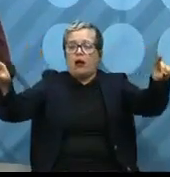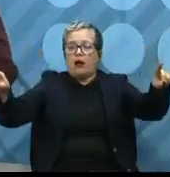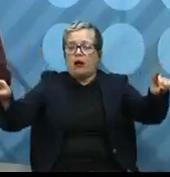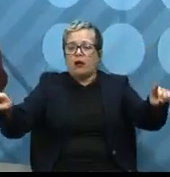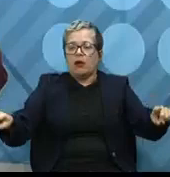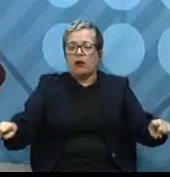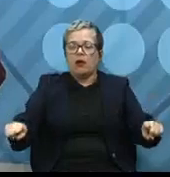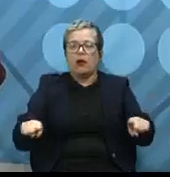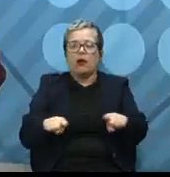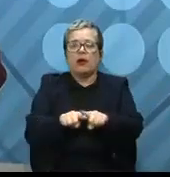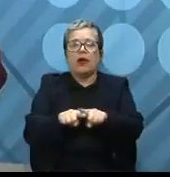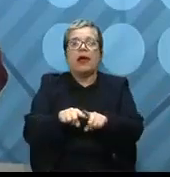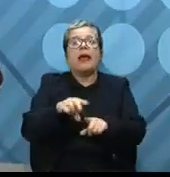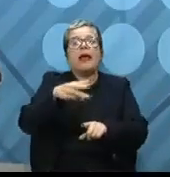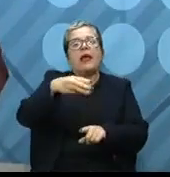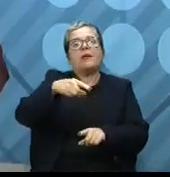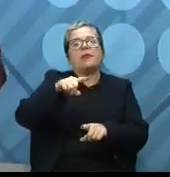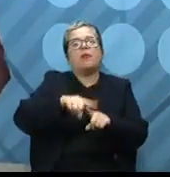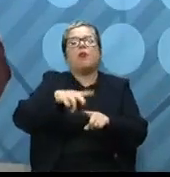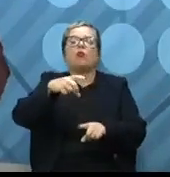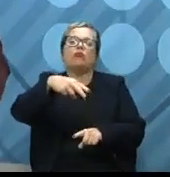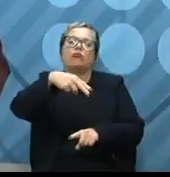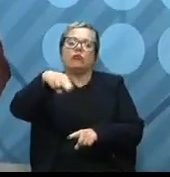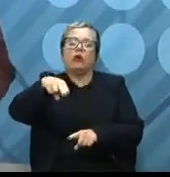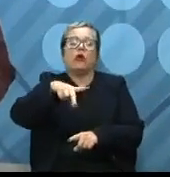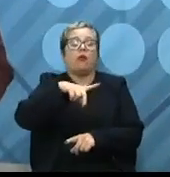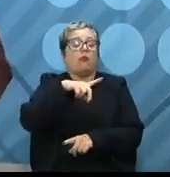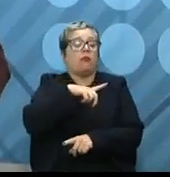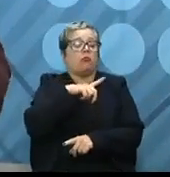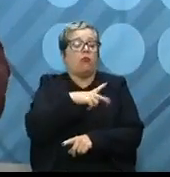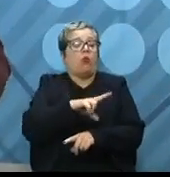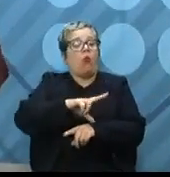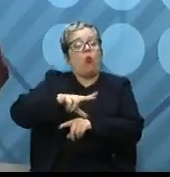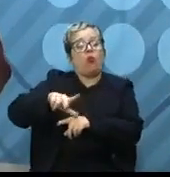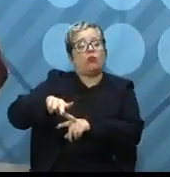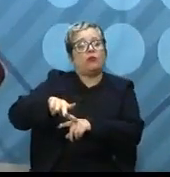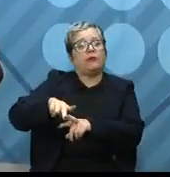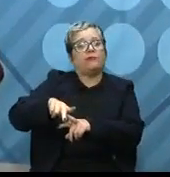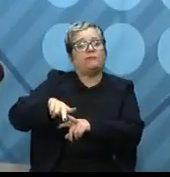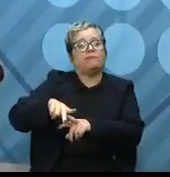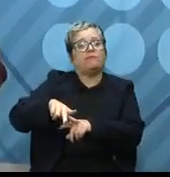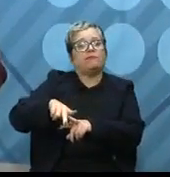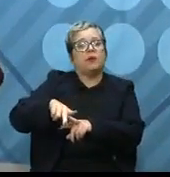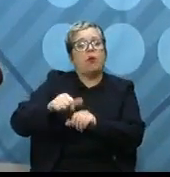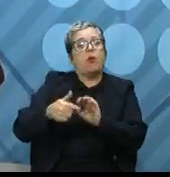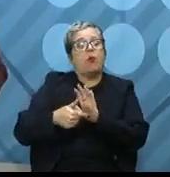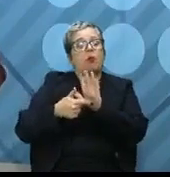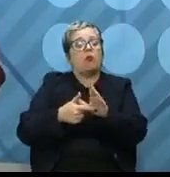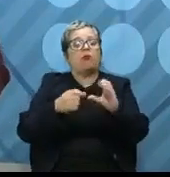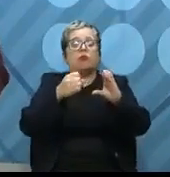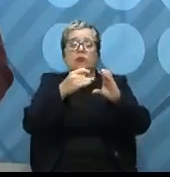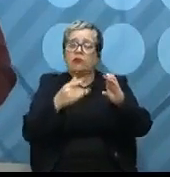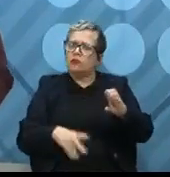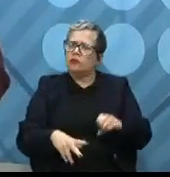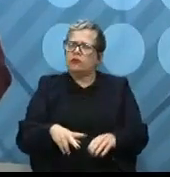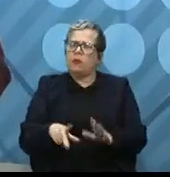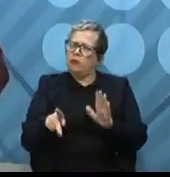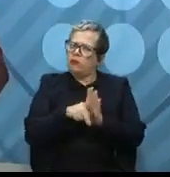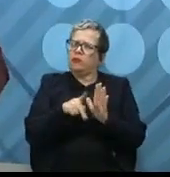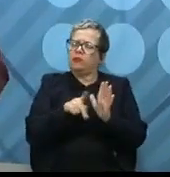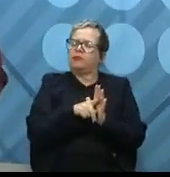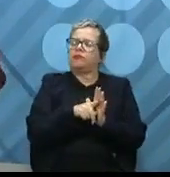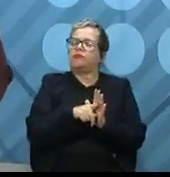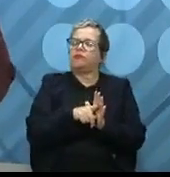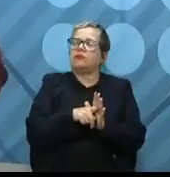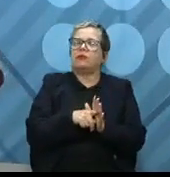por N que nós vimos anteriormente. Mas nós temos algumas que satisfazem algumas características particulares. Então,